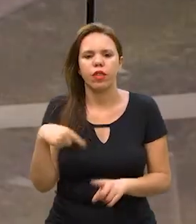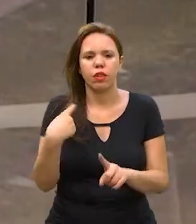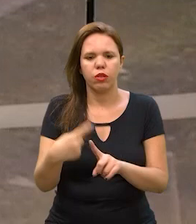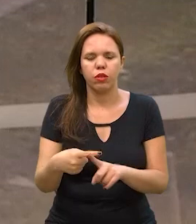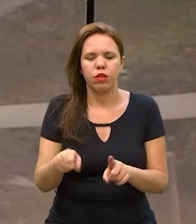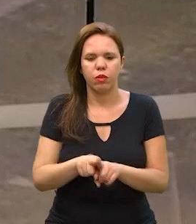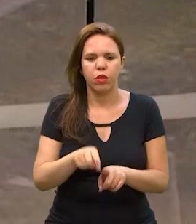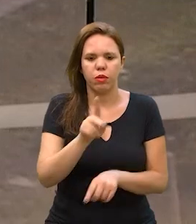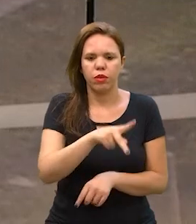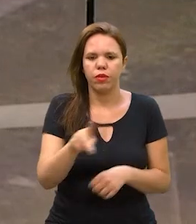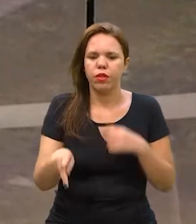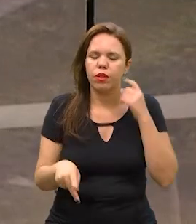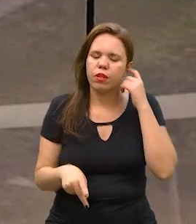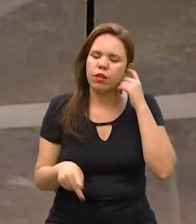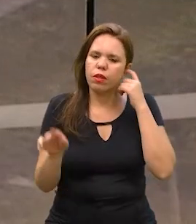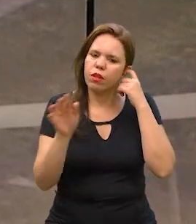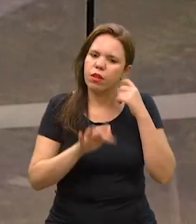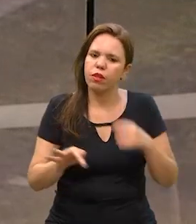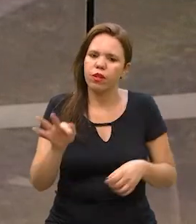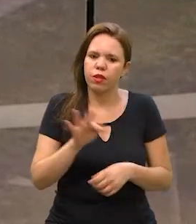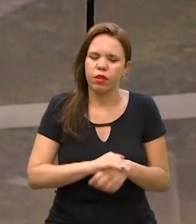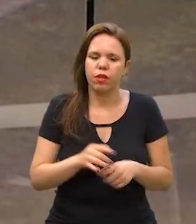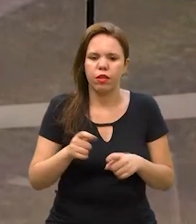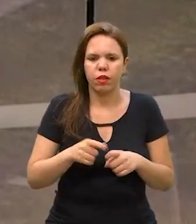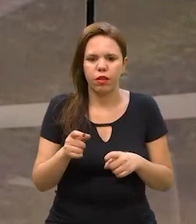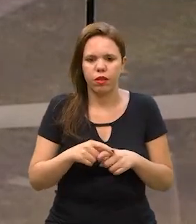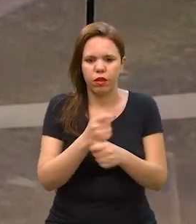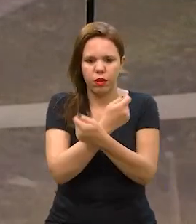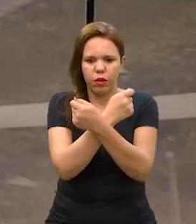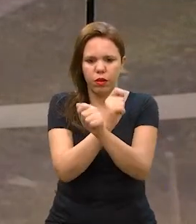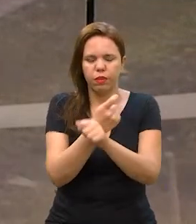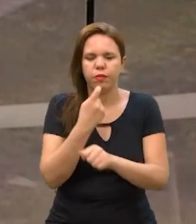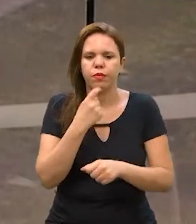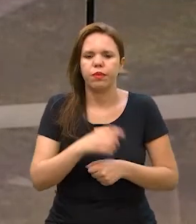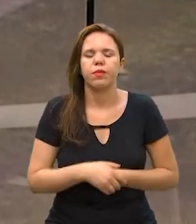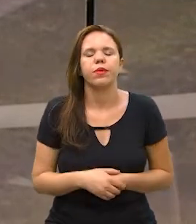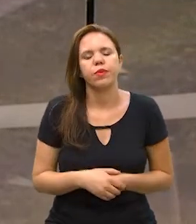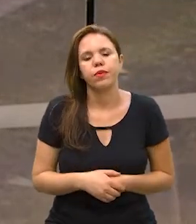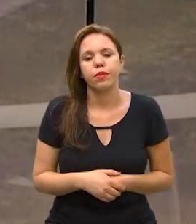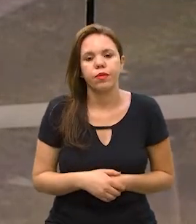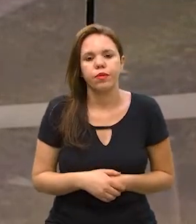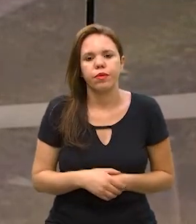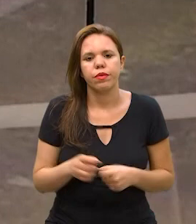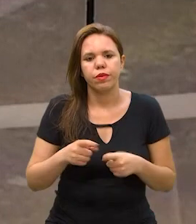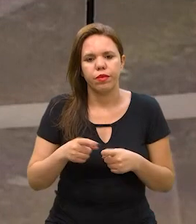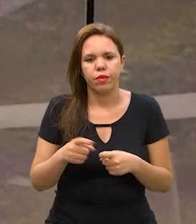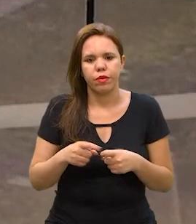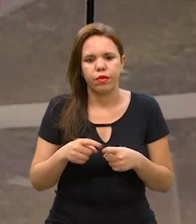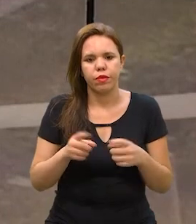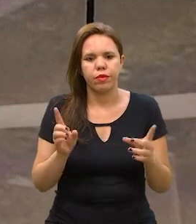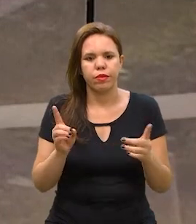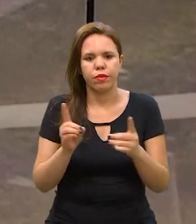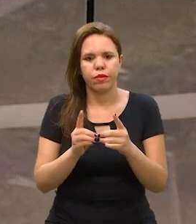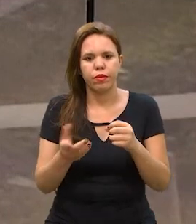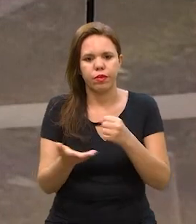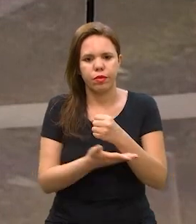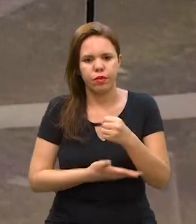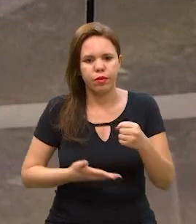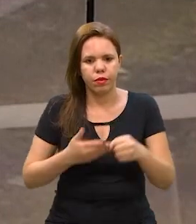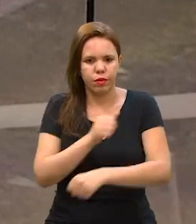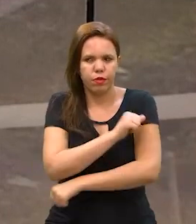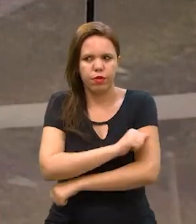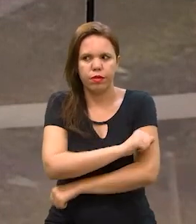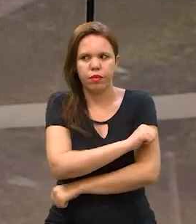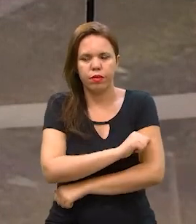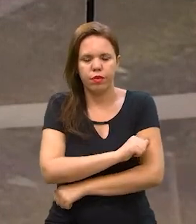Também é professora da Faculdade de Medicina da PUC Campinas e médica assistente da enfermaria